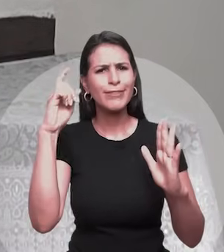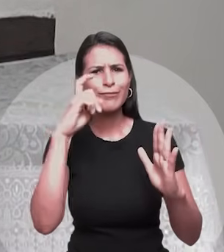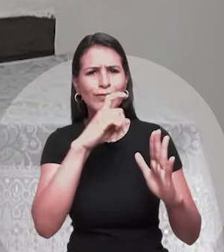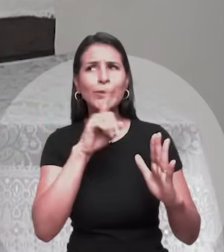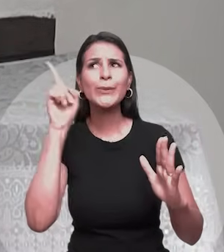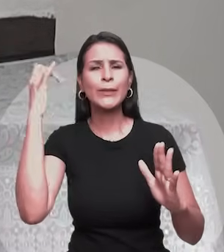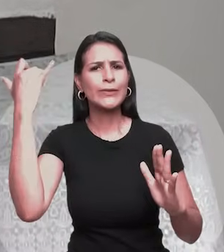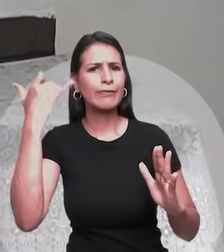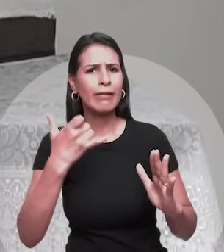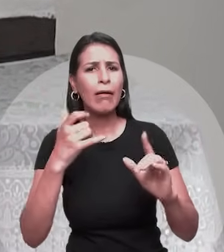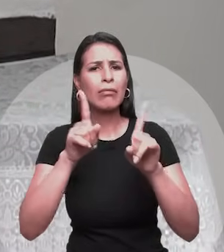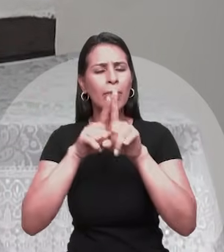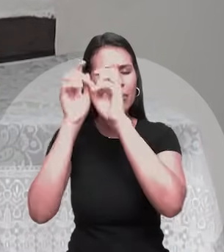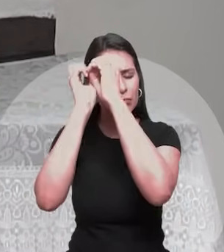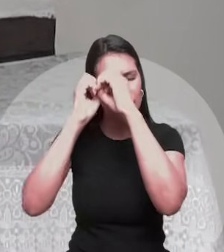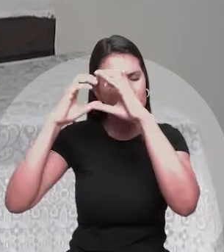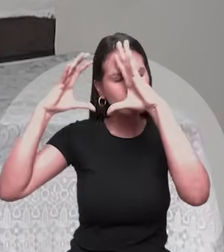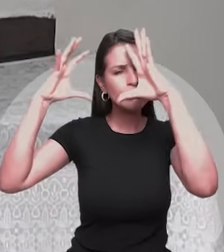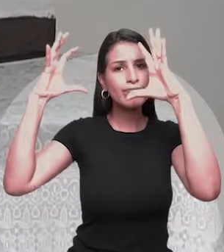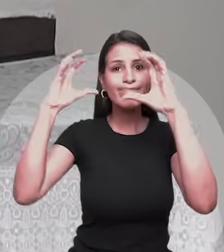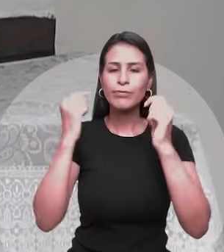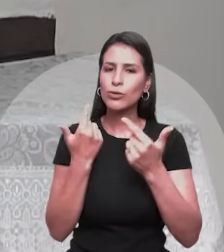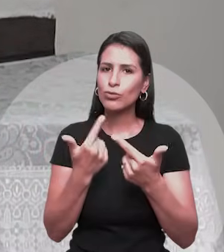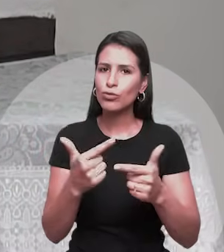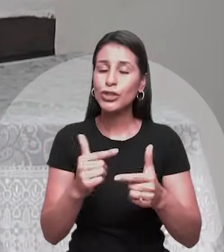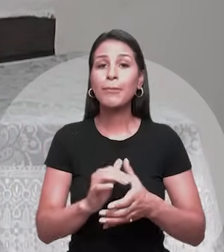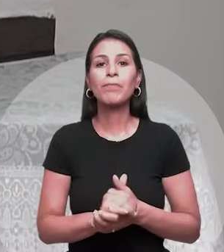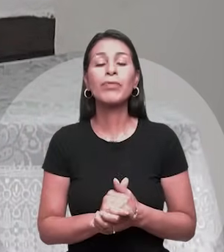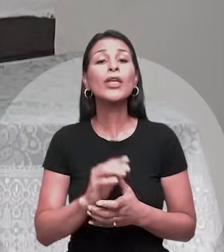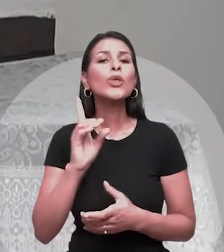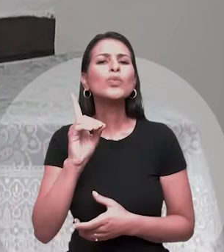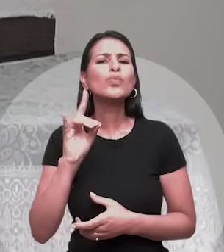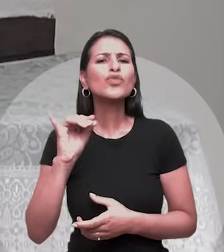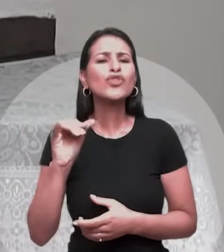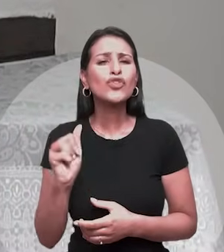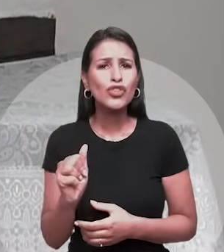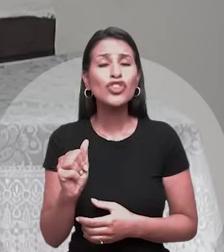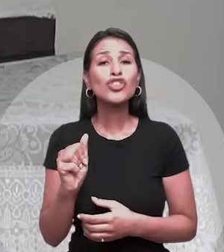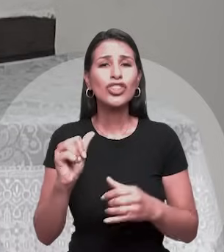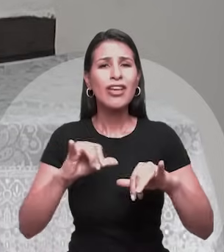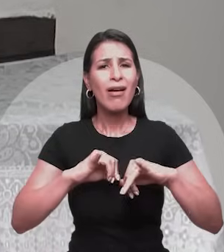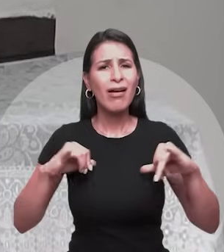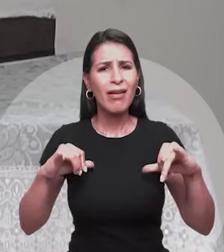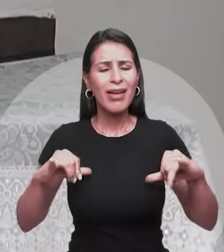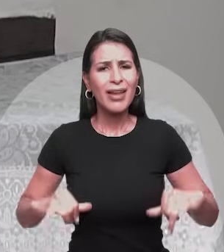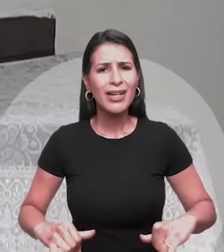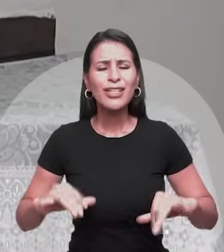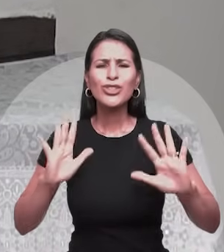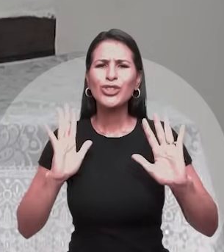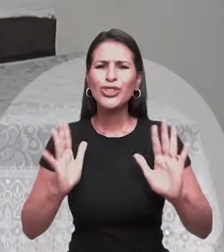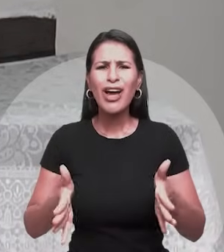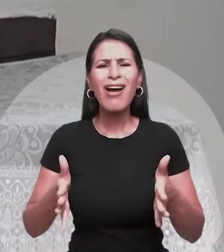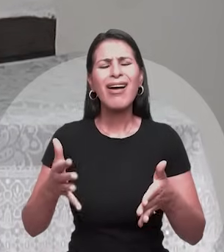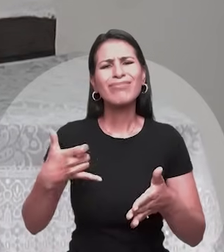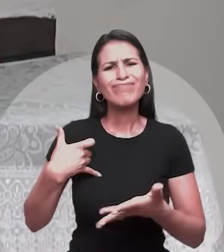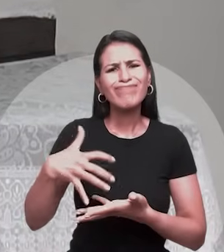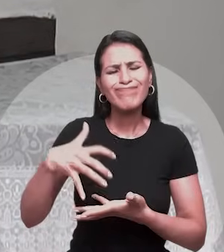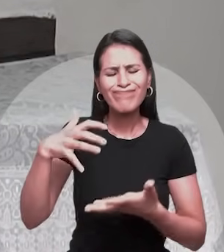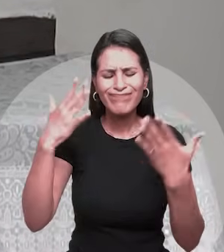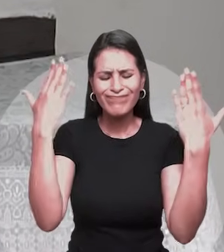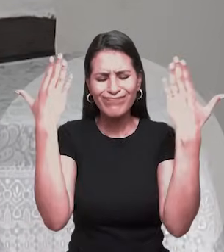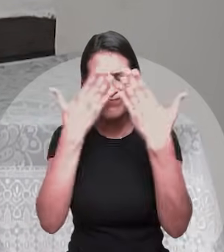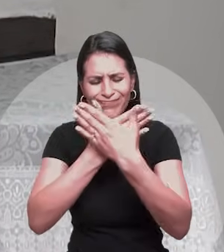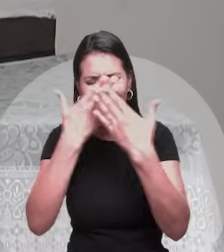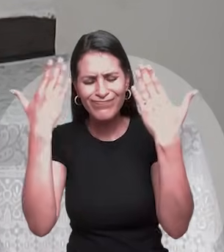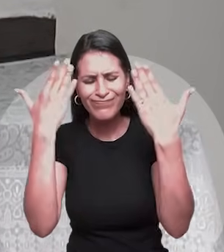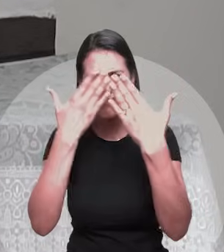as visões não eram frequentes. Certo dia, o sacerdote Eli, cujos olhos já começavam a escurecer-se